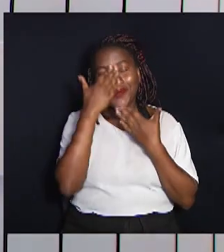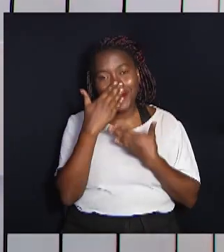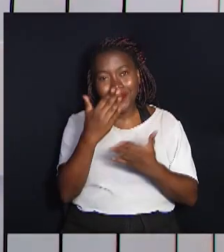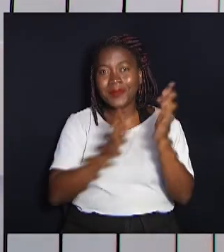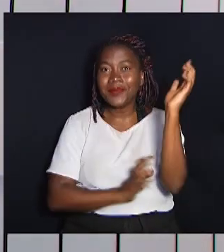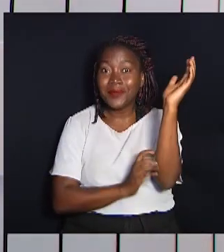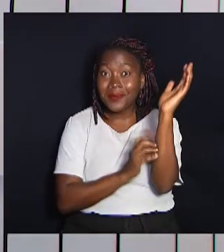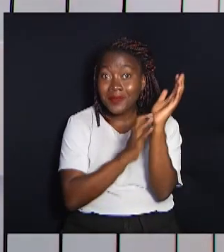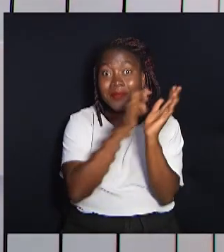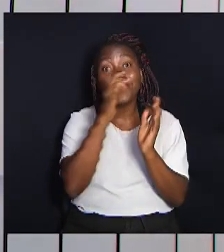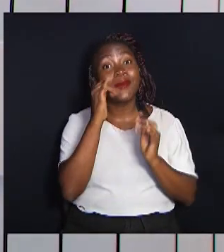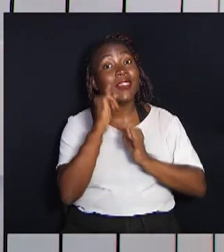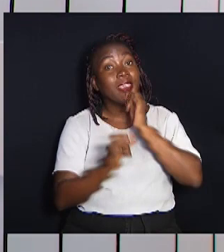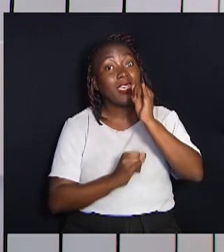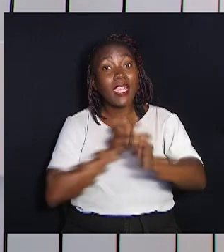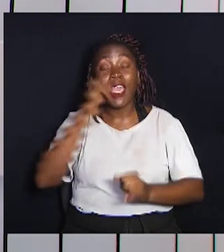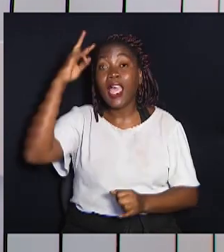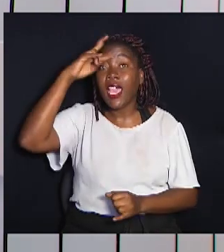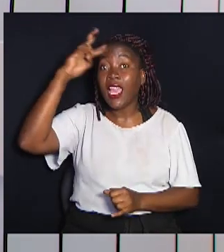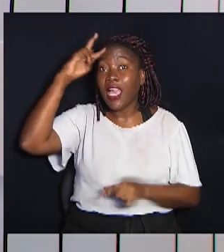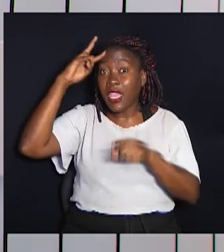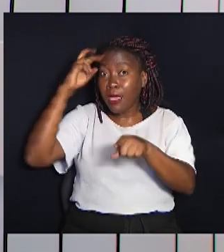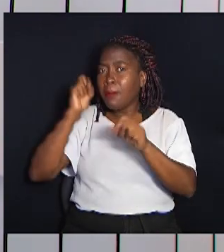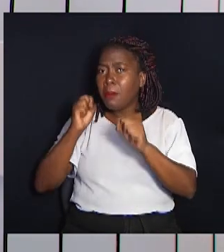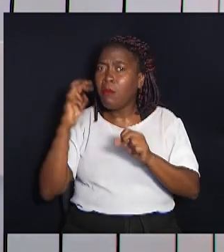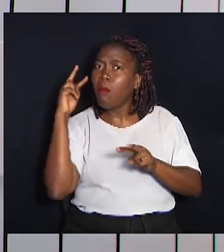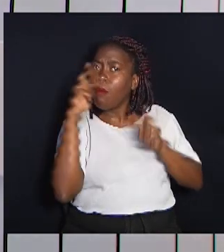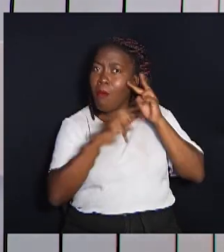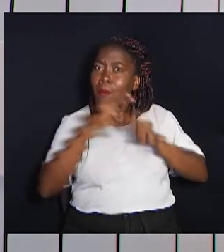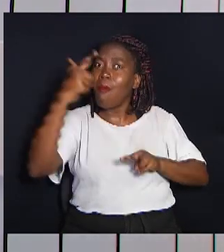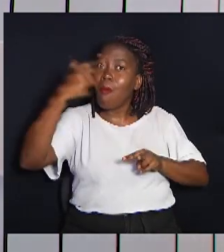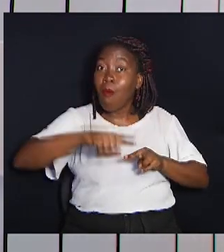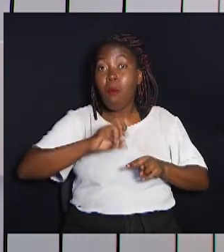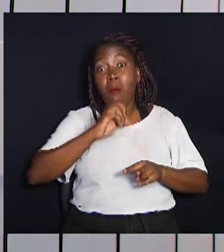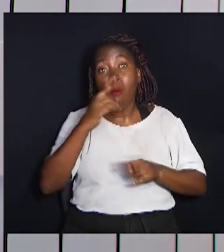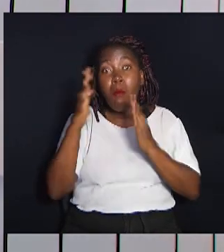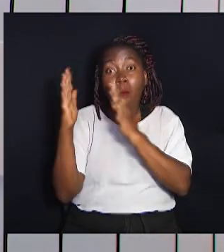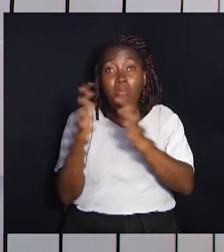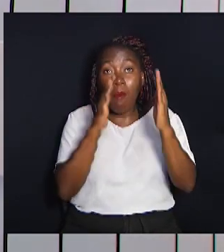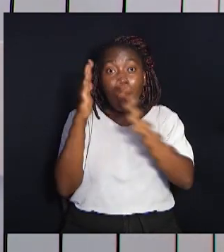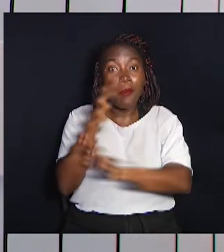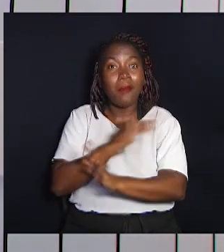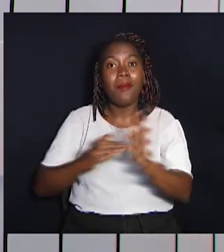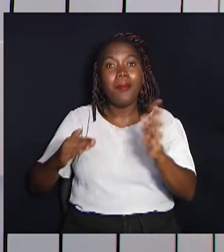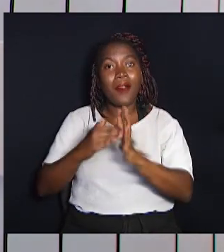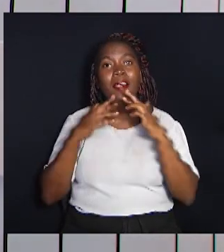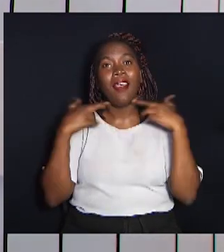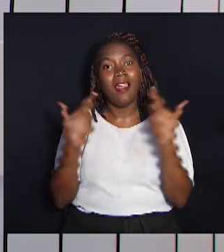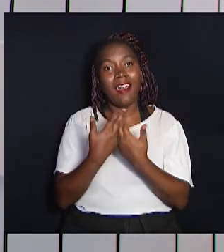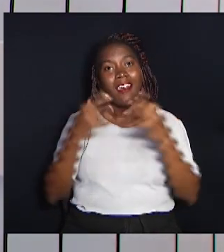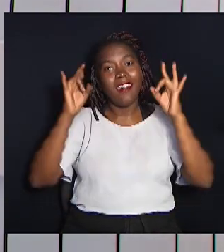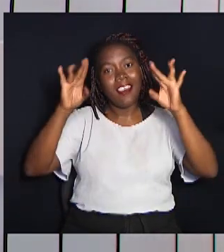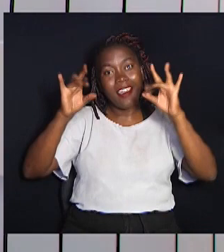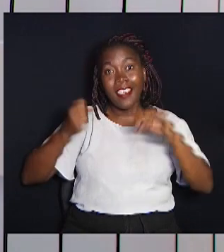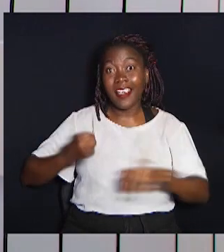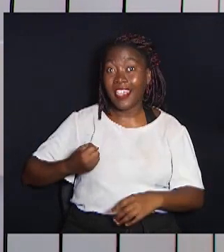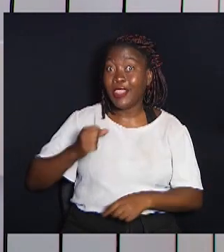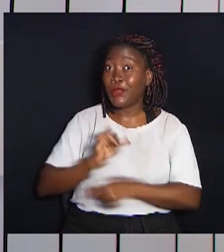pelas informações. Lembrando que você pode rever ou assistir na íntegra a reunião extraordinária no